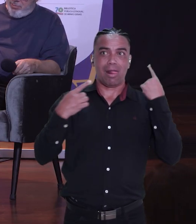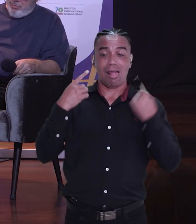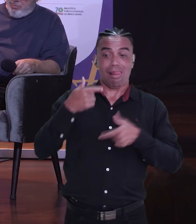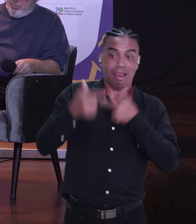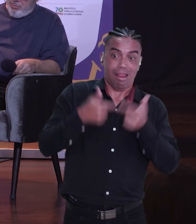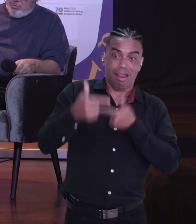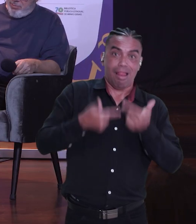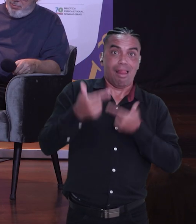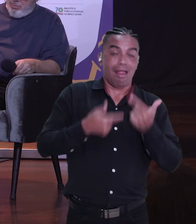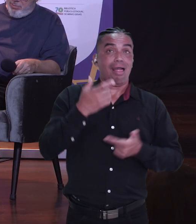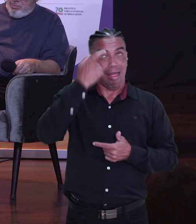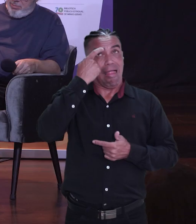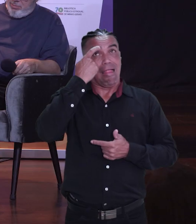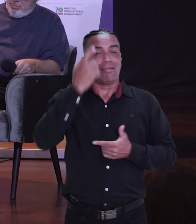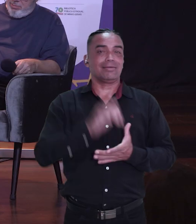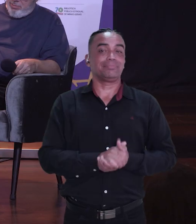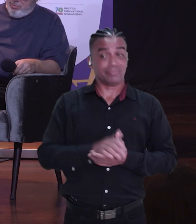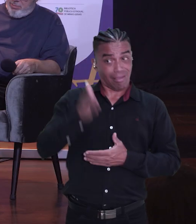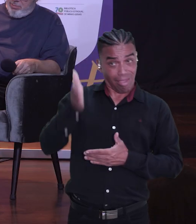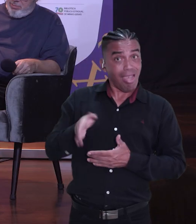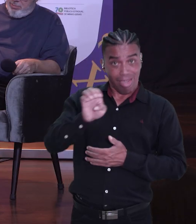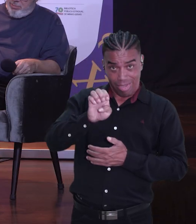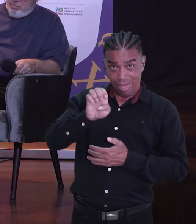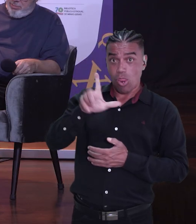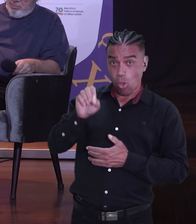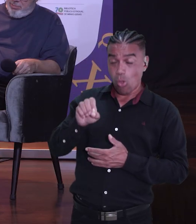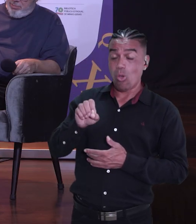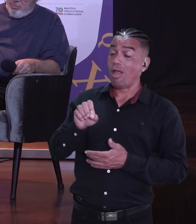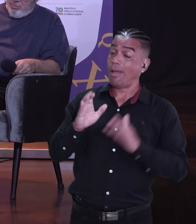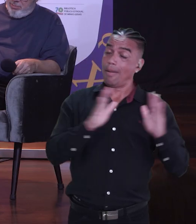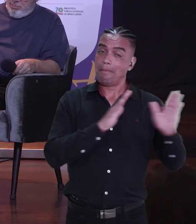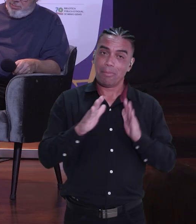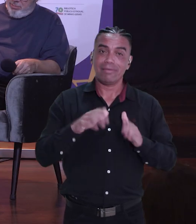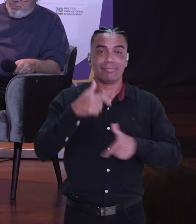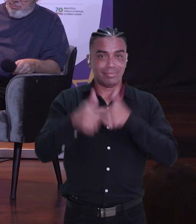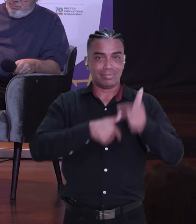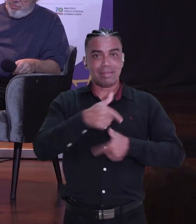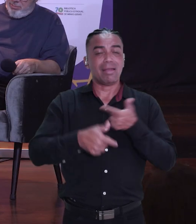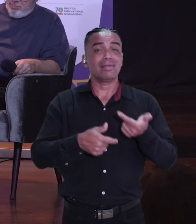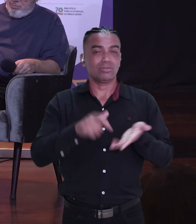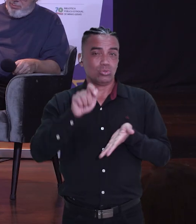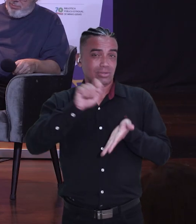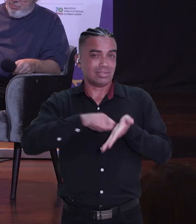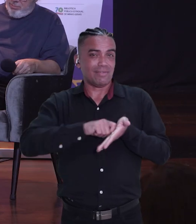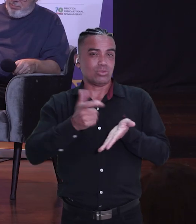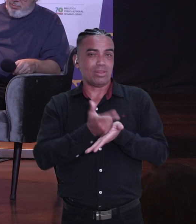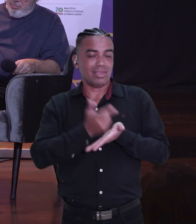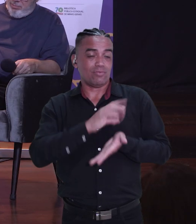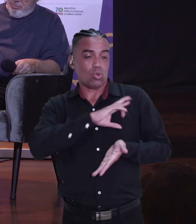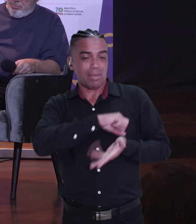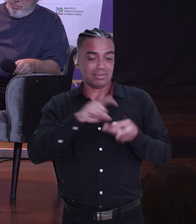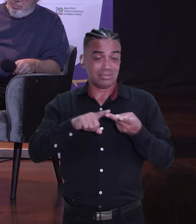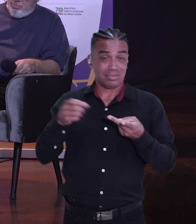maluco, né? Que só pensa em trabalhar, né? Sendo que, no caso dela, é o seguinte: nesse momento, ela está trabalhando num romance novo,